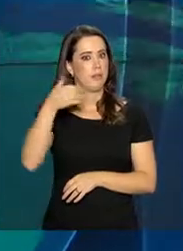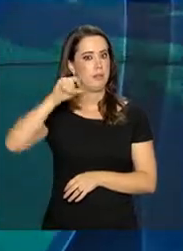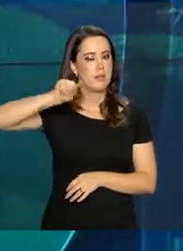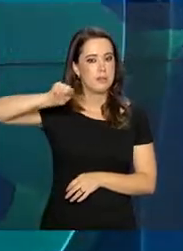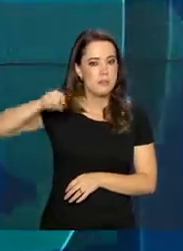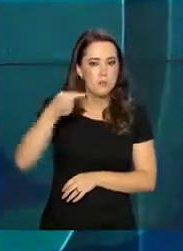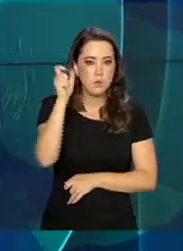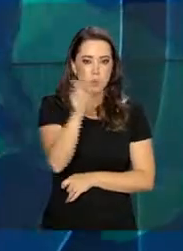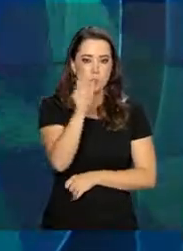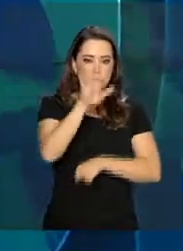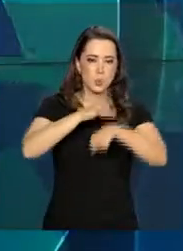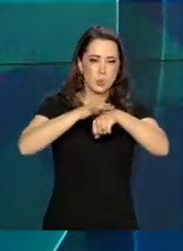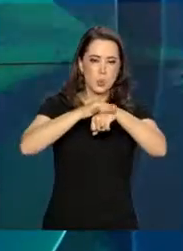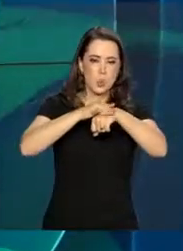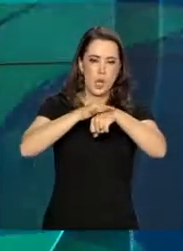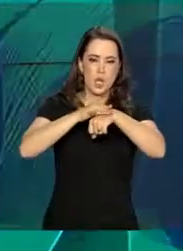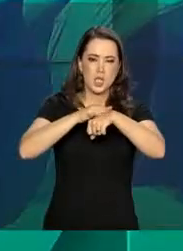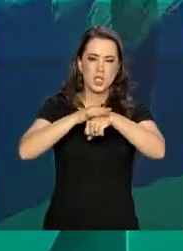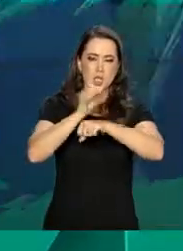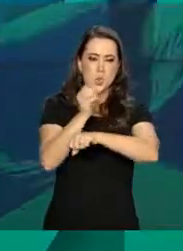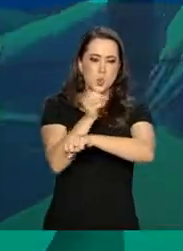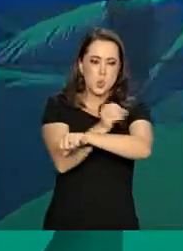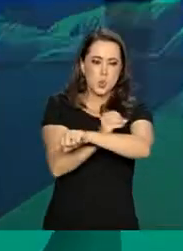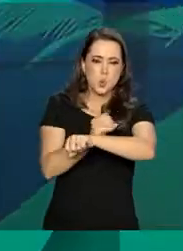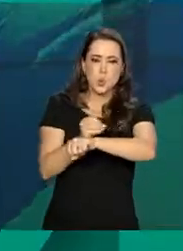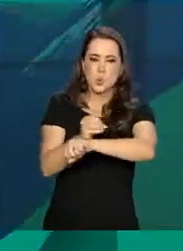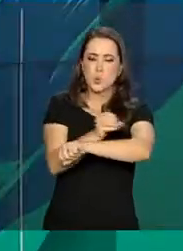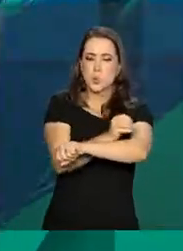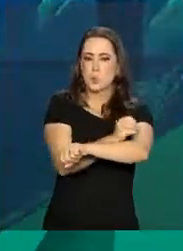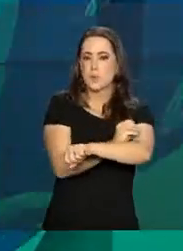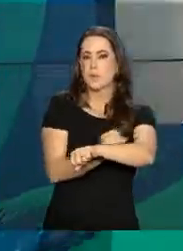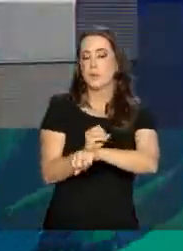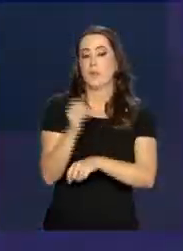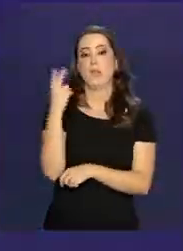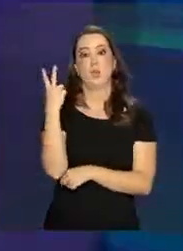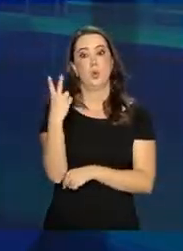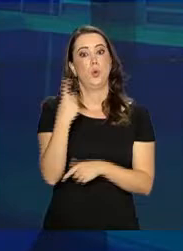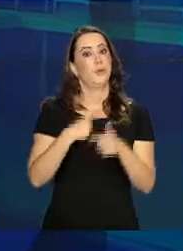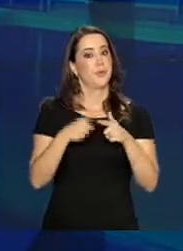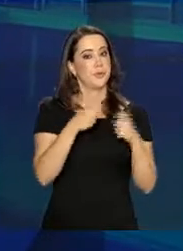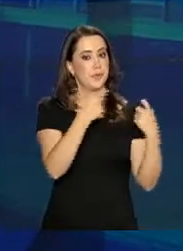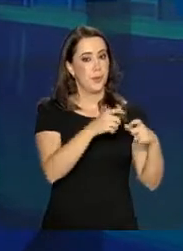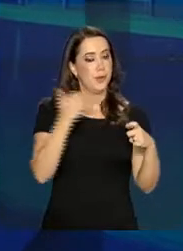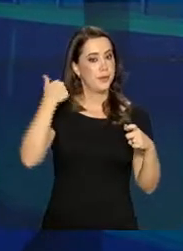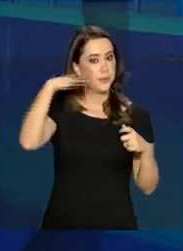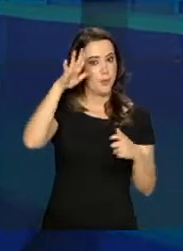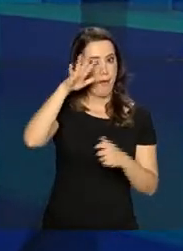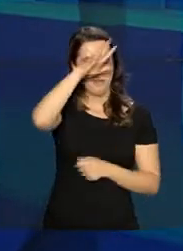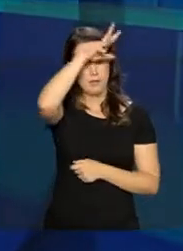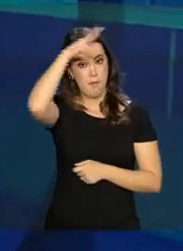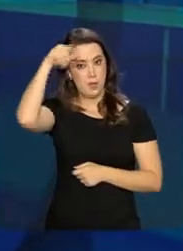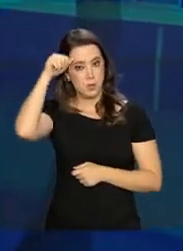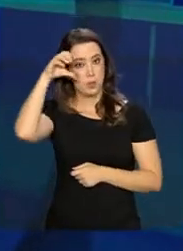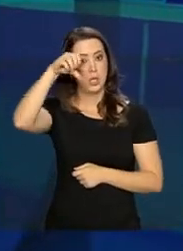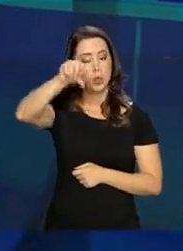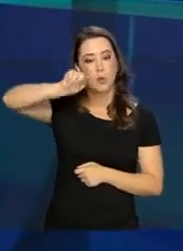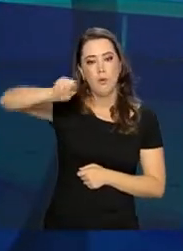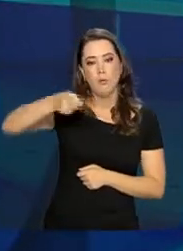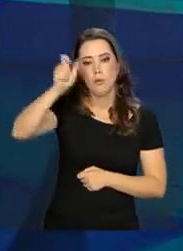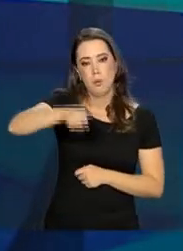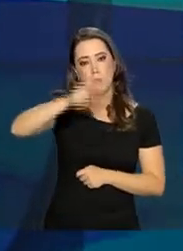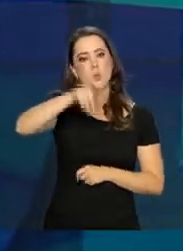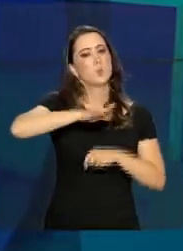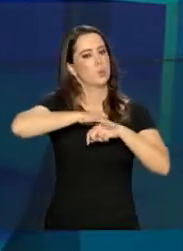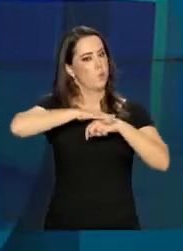10.197 casos no Brasil. Atualmente, o país enfrenta dois surtos de sarampo, no Amazonas, com 9.724